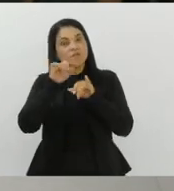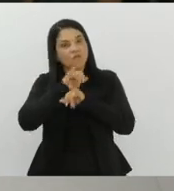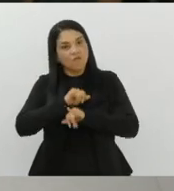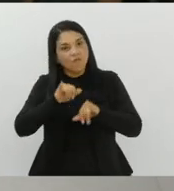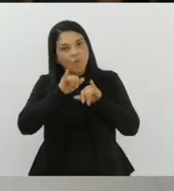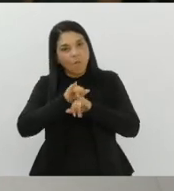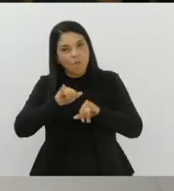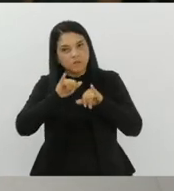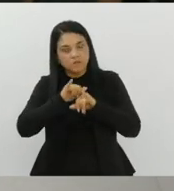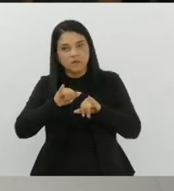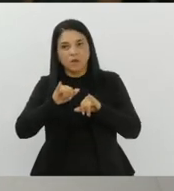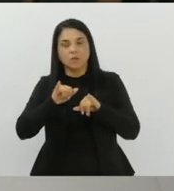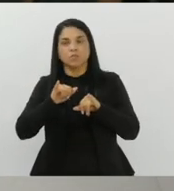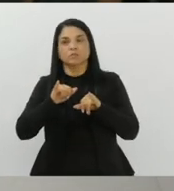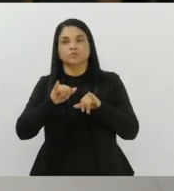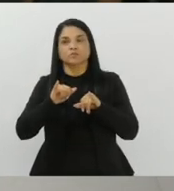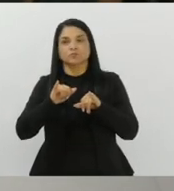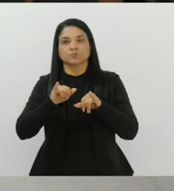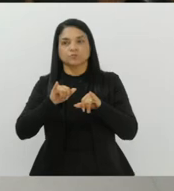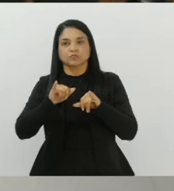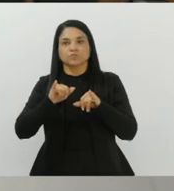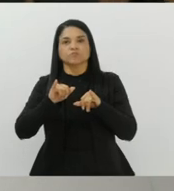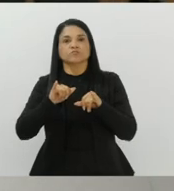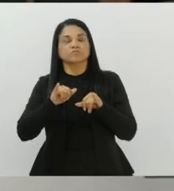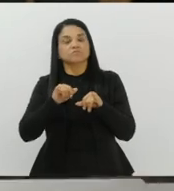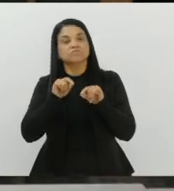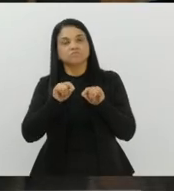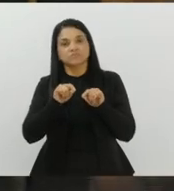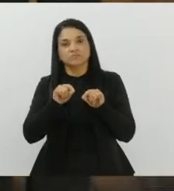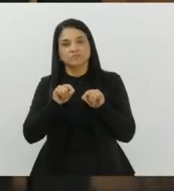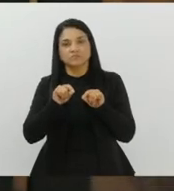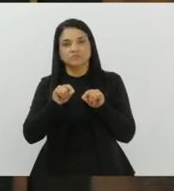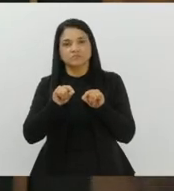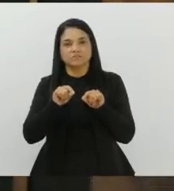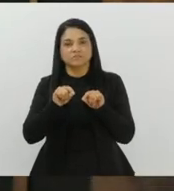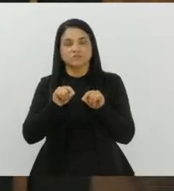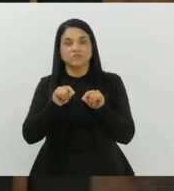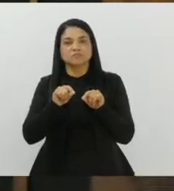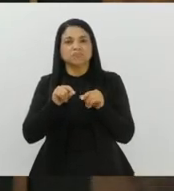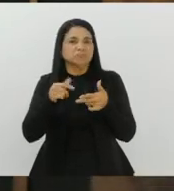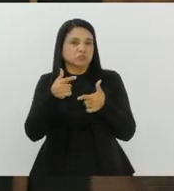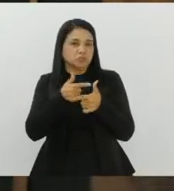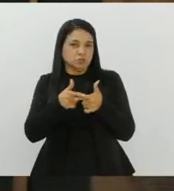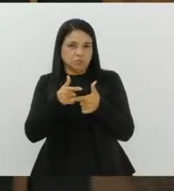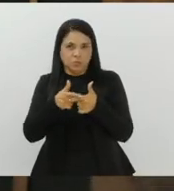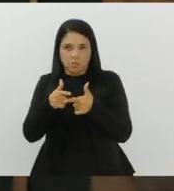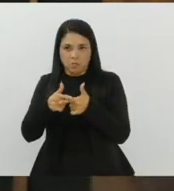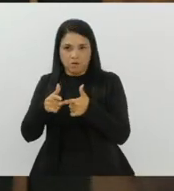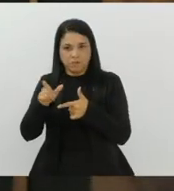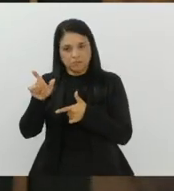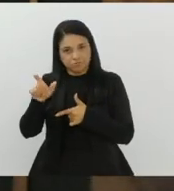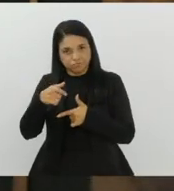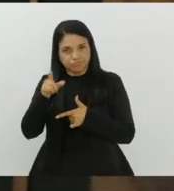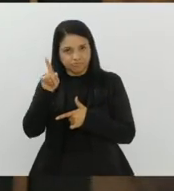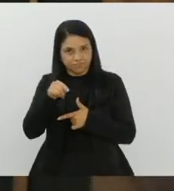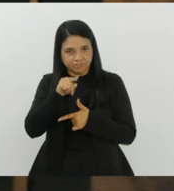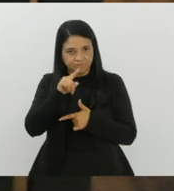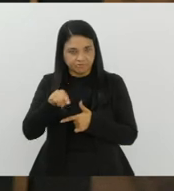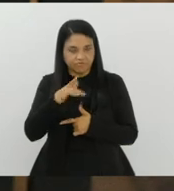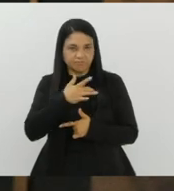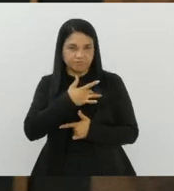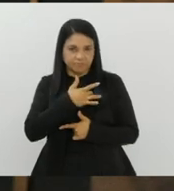informações e reflexões acerca de toda essa situação, né,